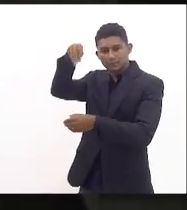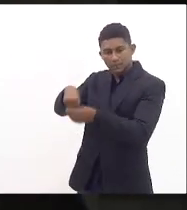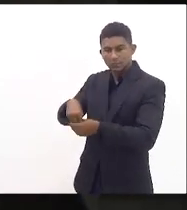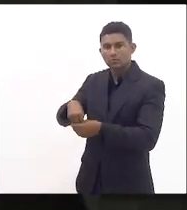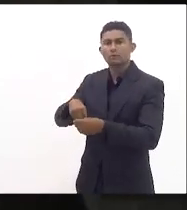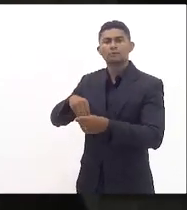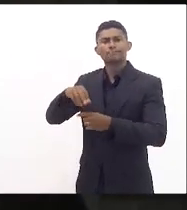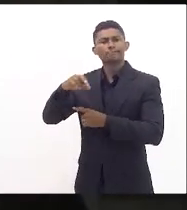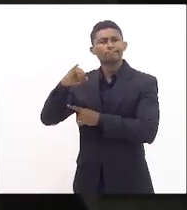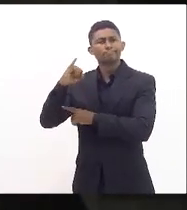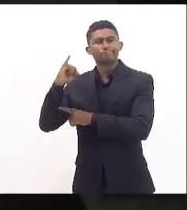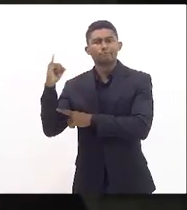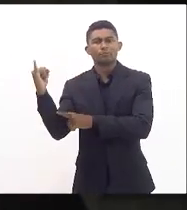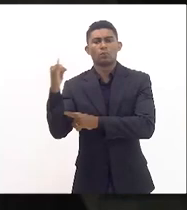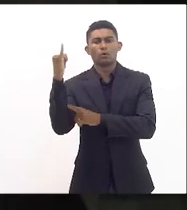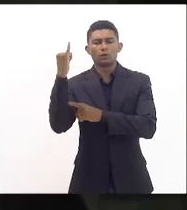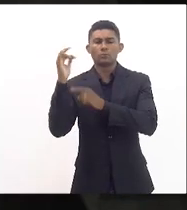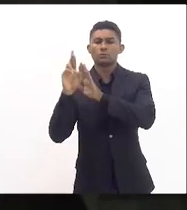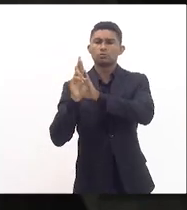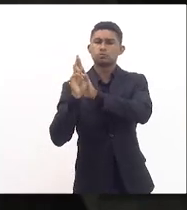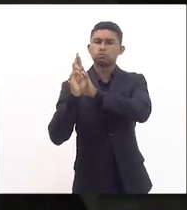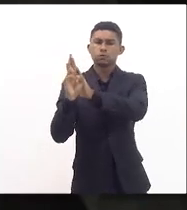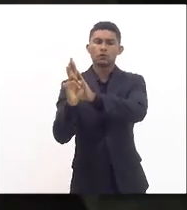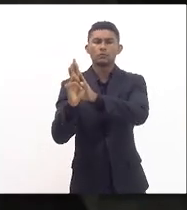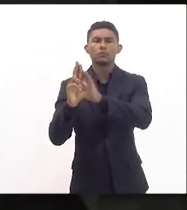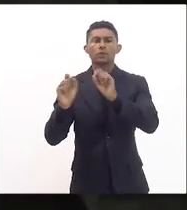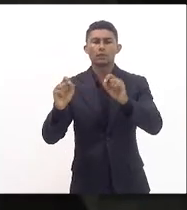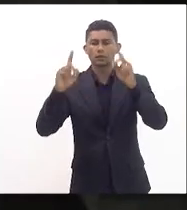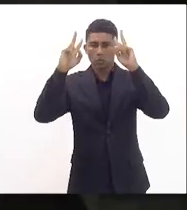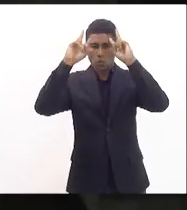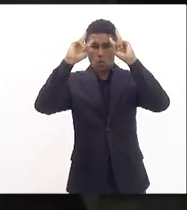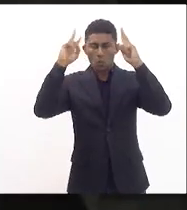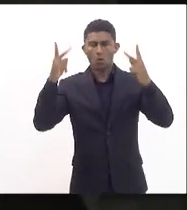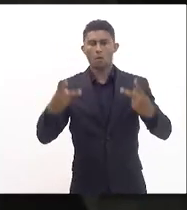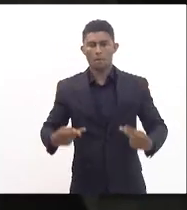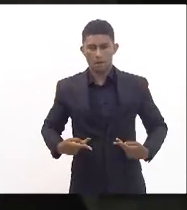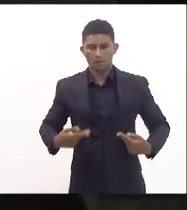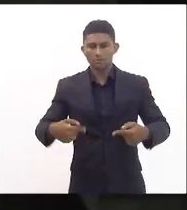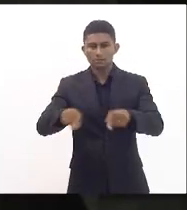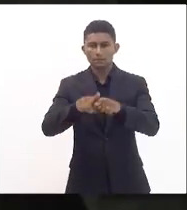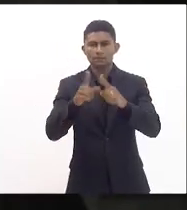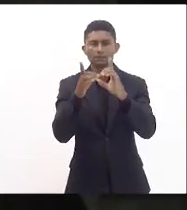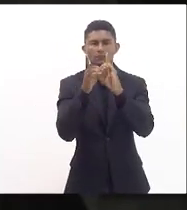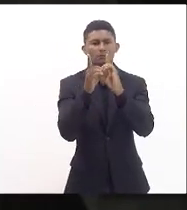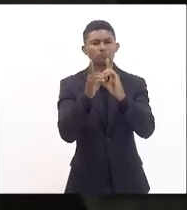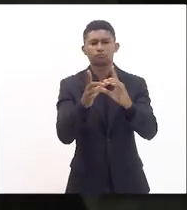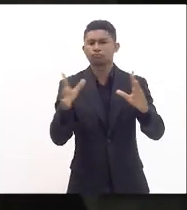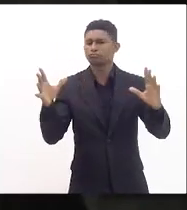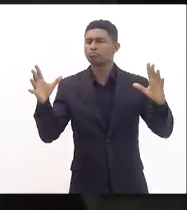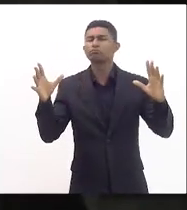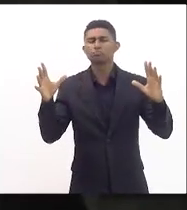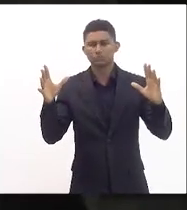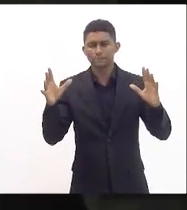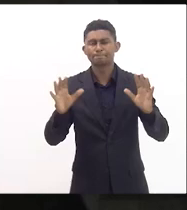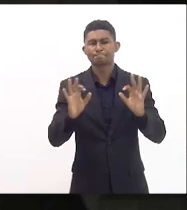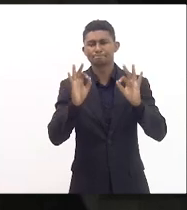do campo humanitário, dentro do campo democrático, do campo